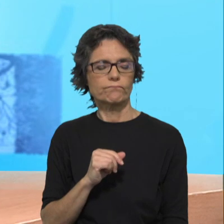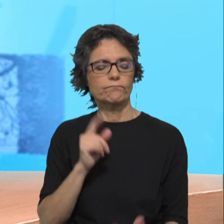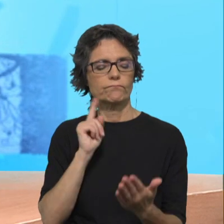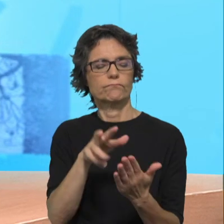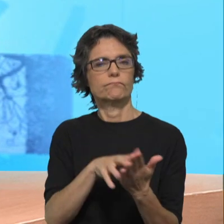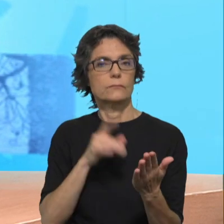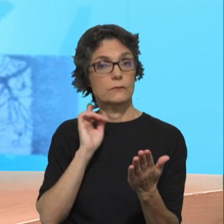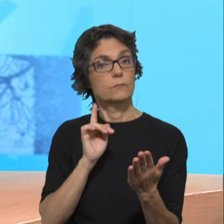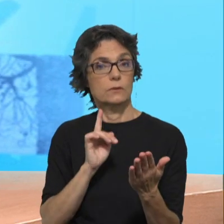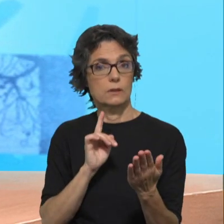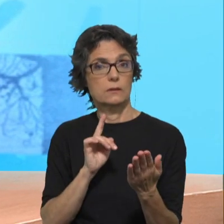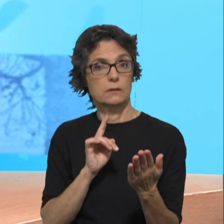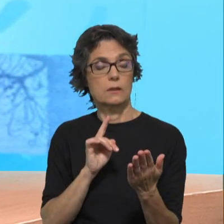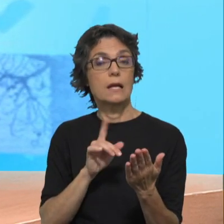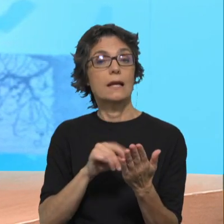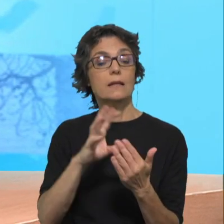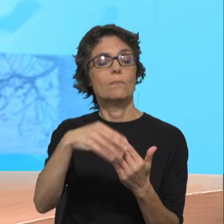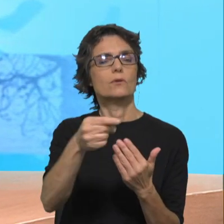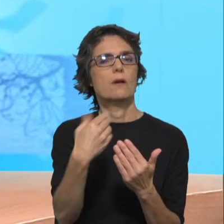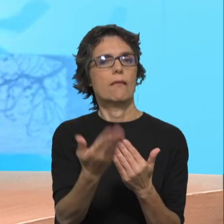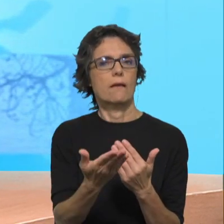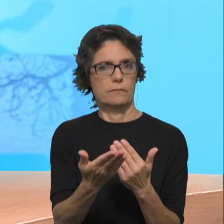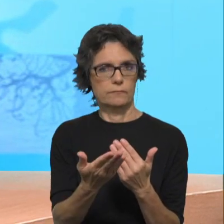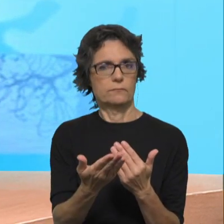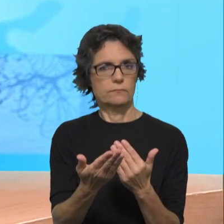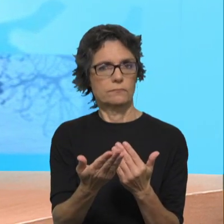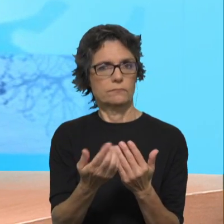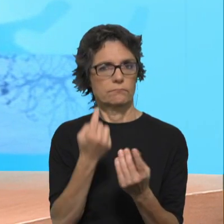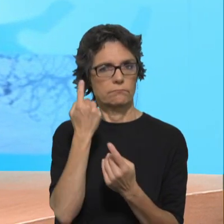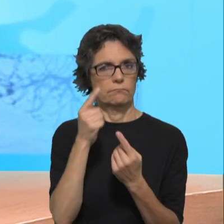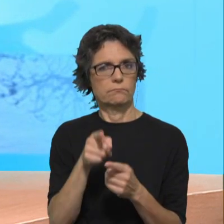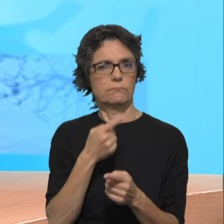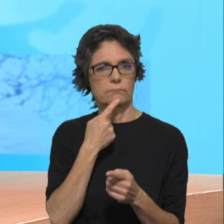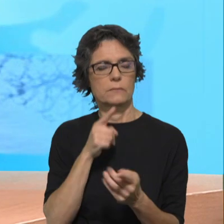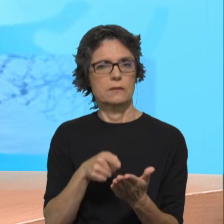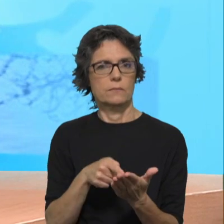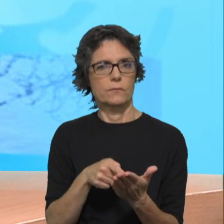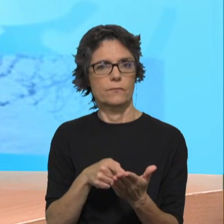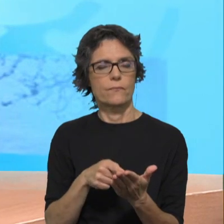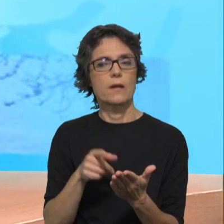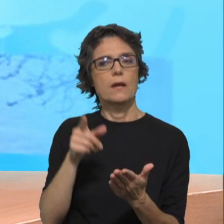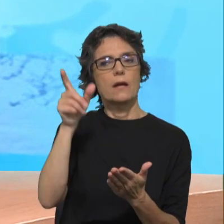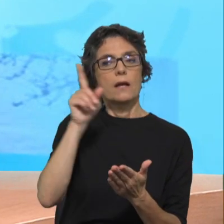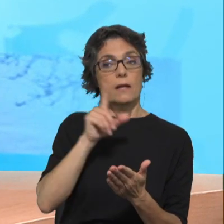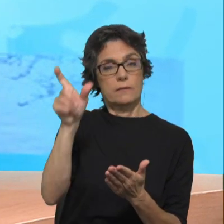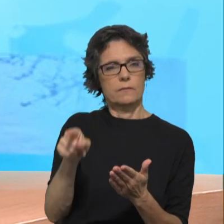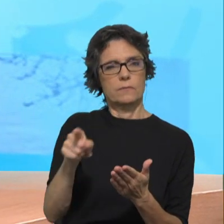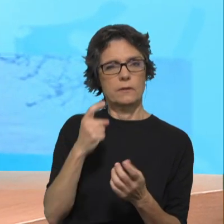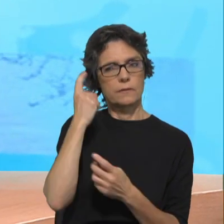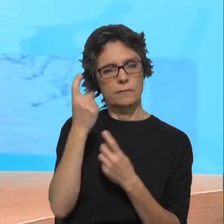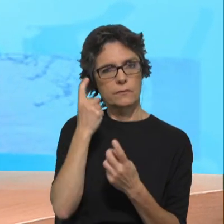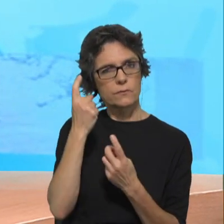as consequências que ele poderia ter. E, portanto, começou a pensar